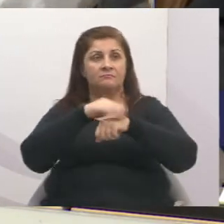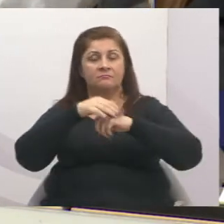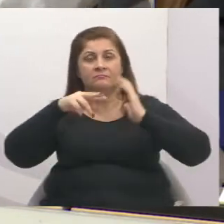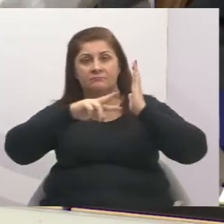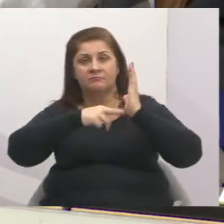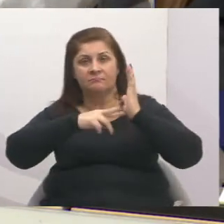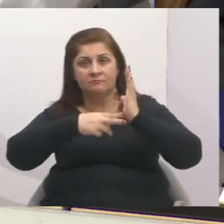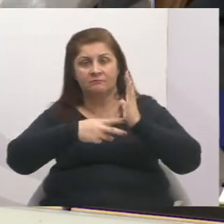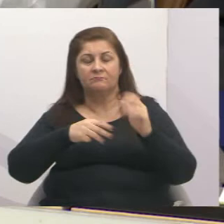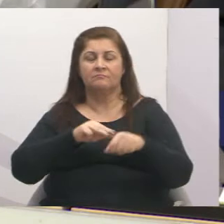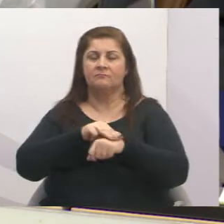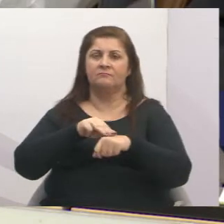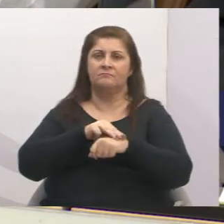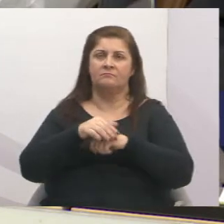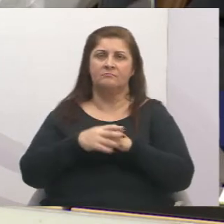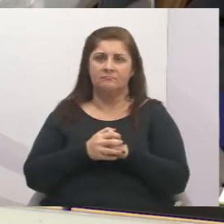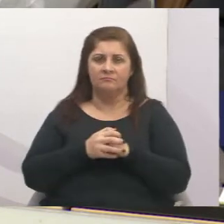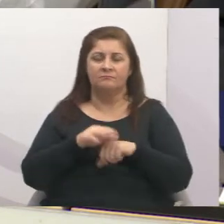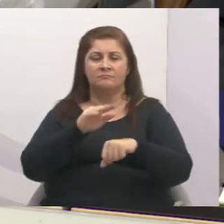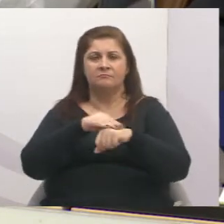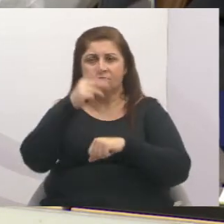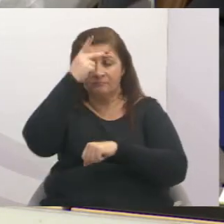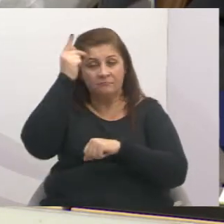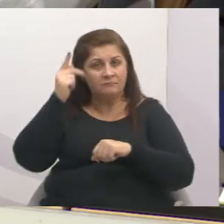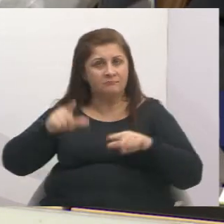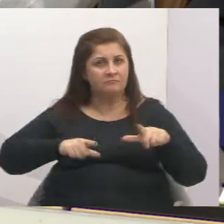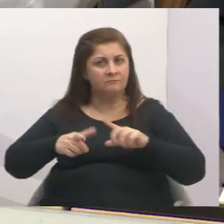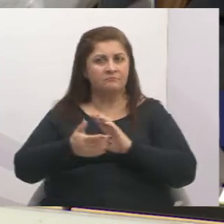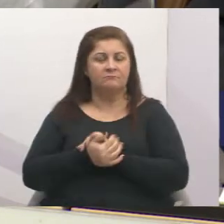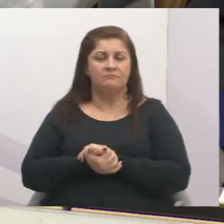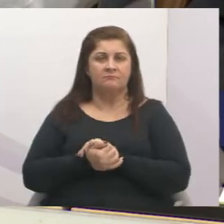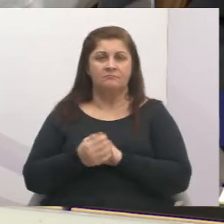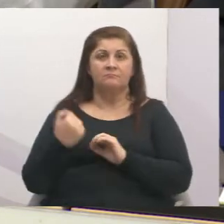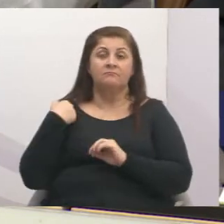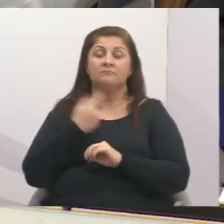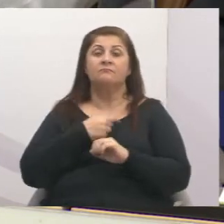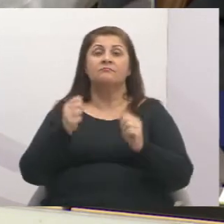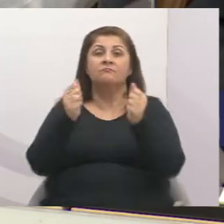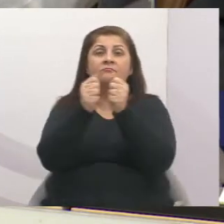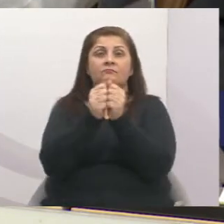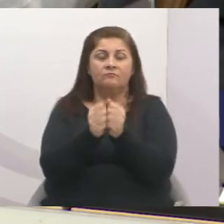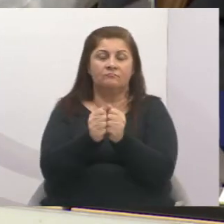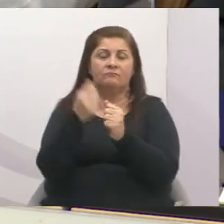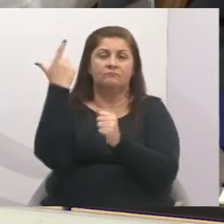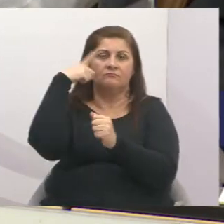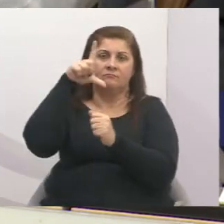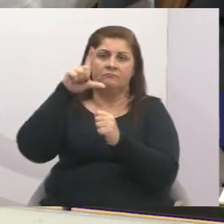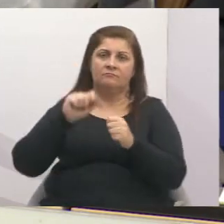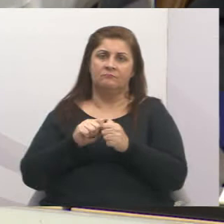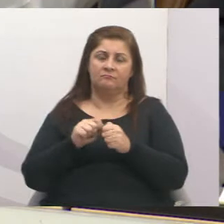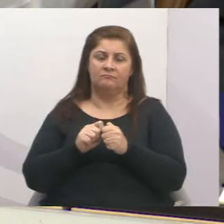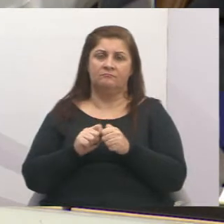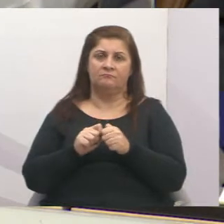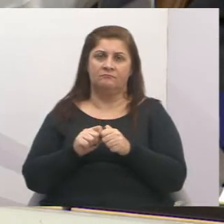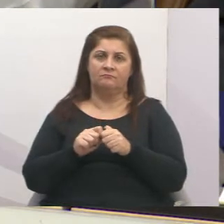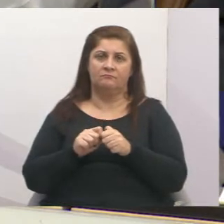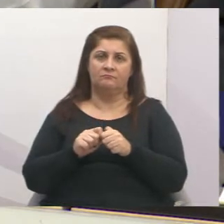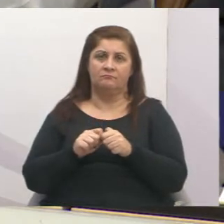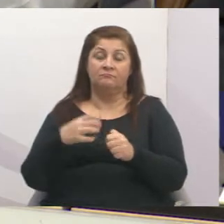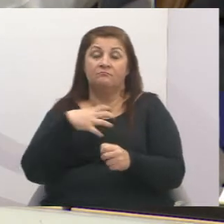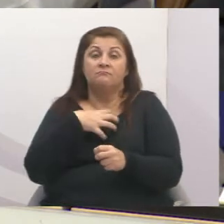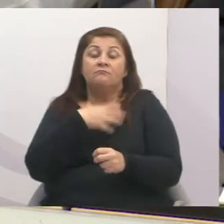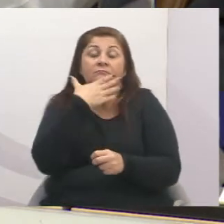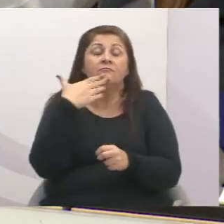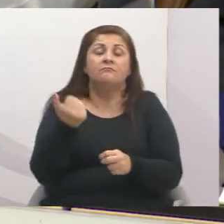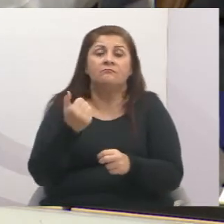para discutir, de chamar os trabalhadores, servidor público, para que a gente junto consiga fazer da forma